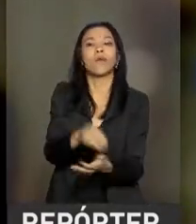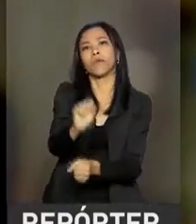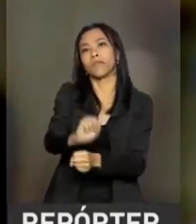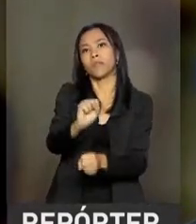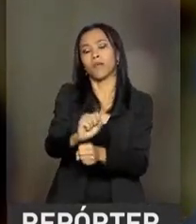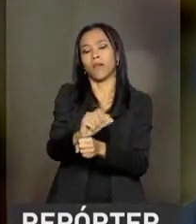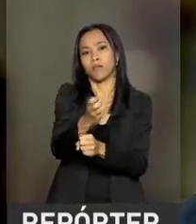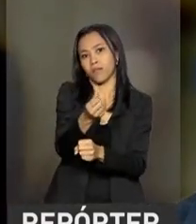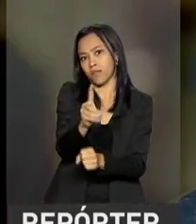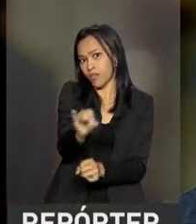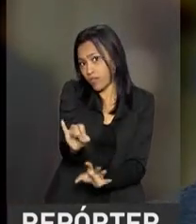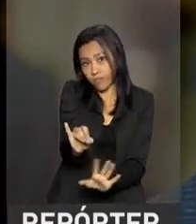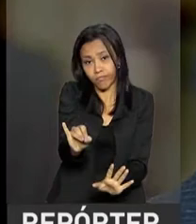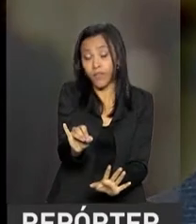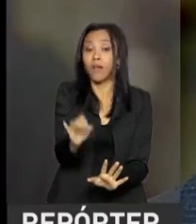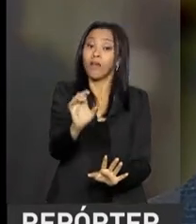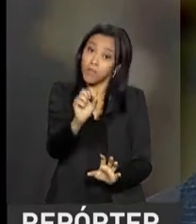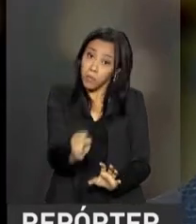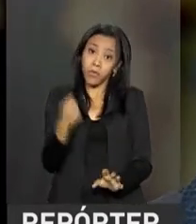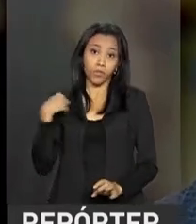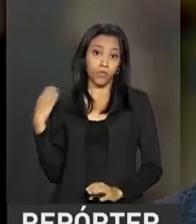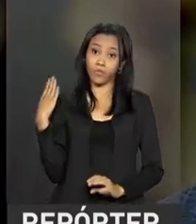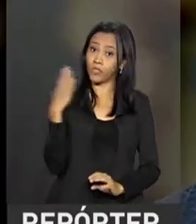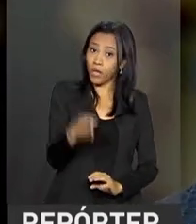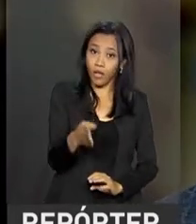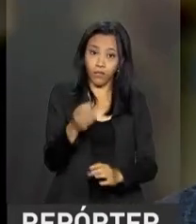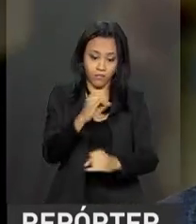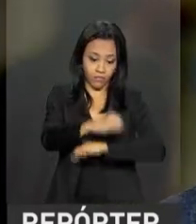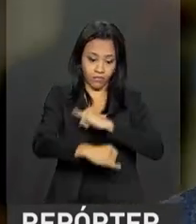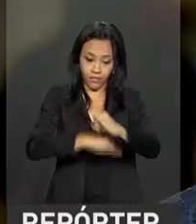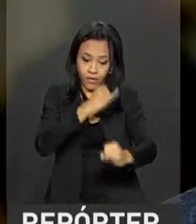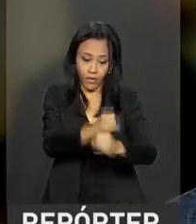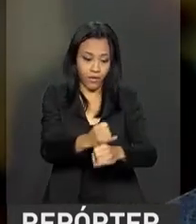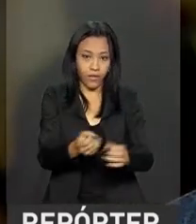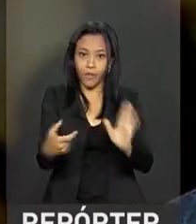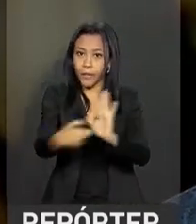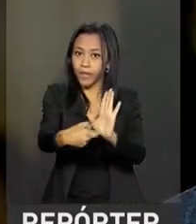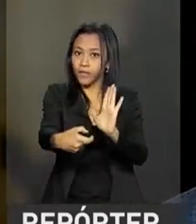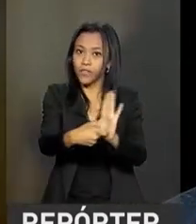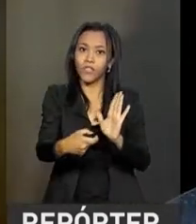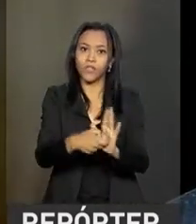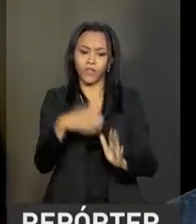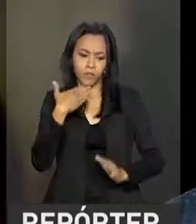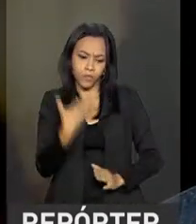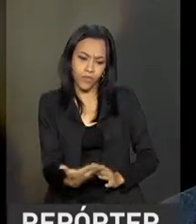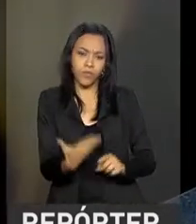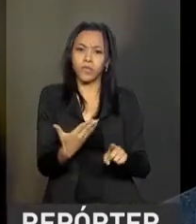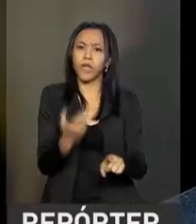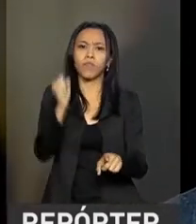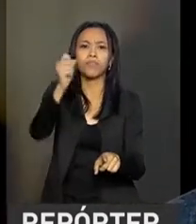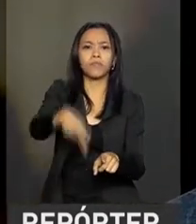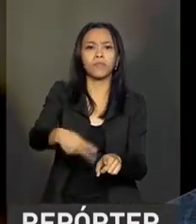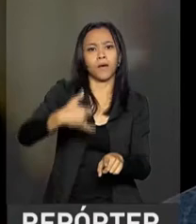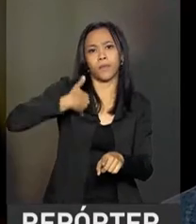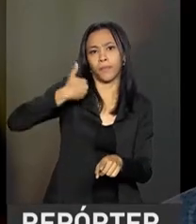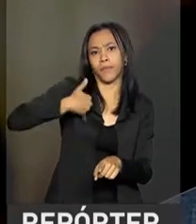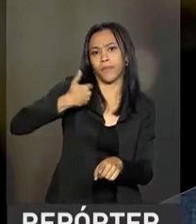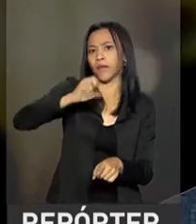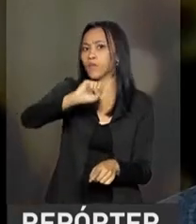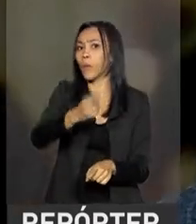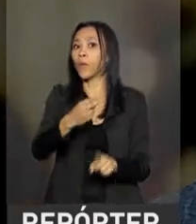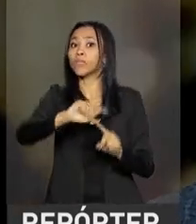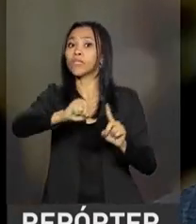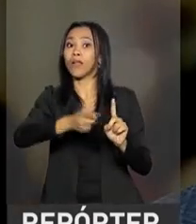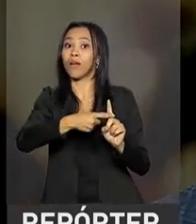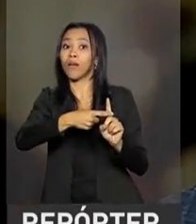comparecer a uma agência você pode direto do aplicativo pelo site online requerer sua aposentadoria por idade o seu salário maternidade